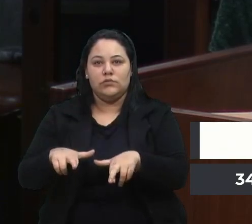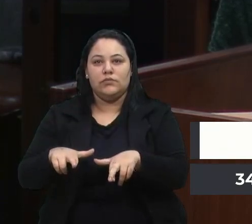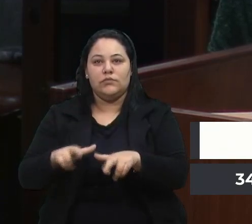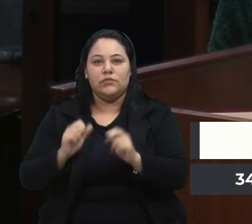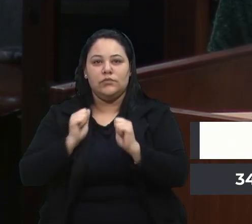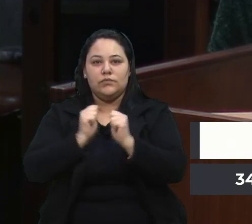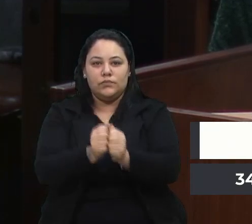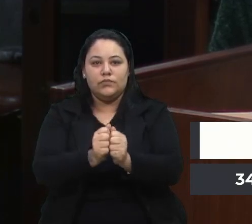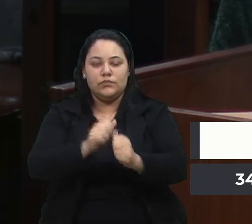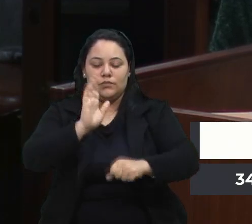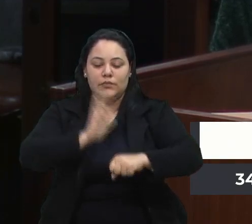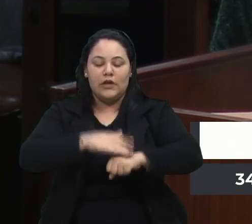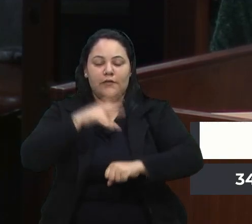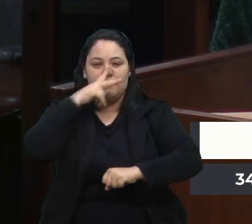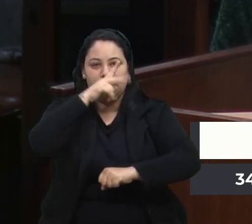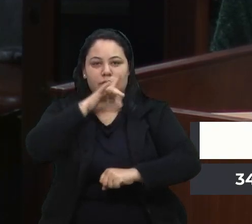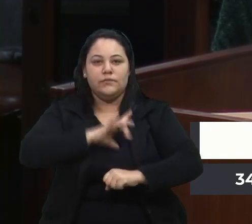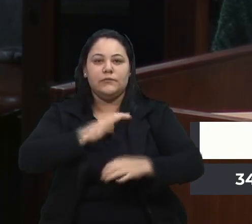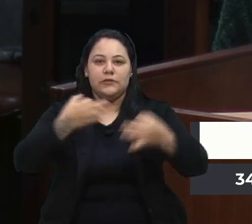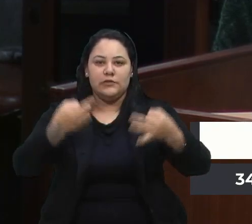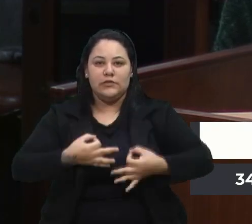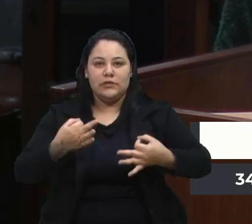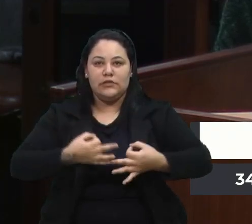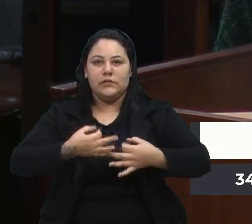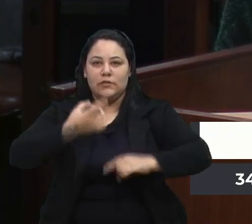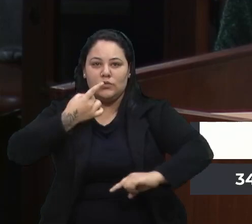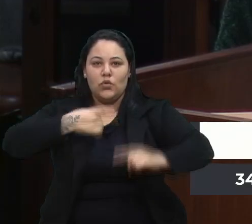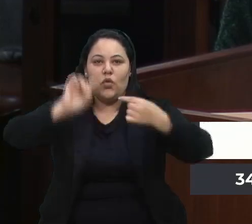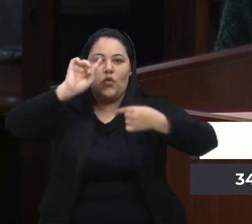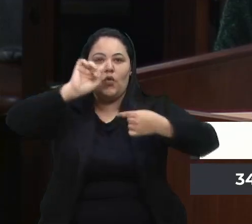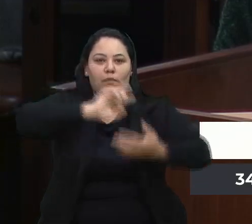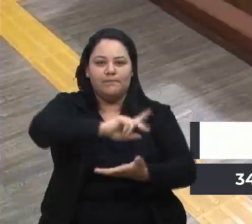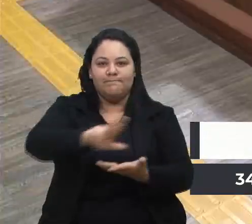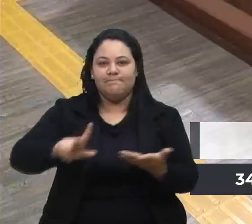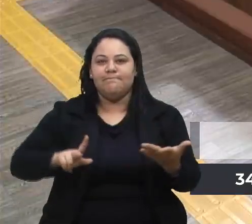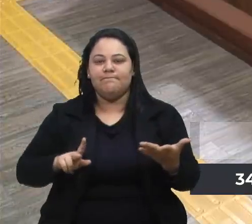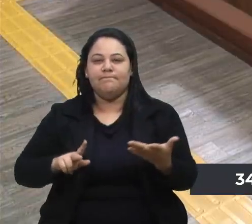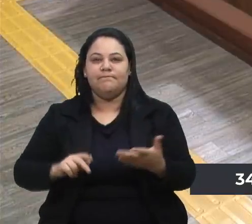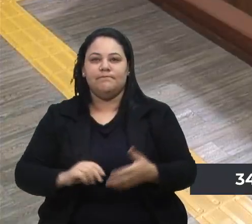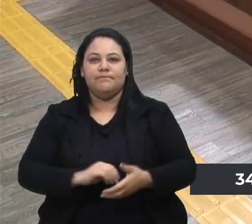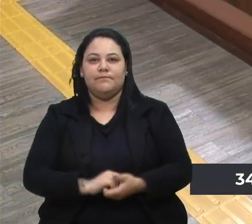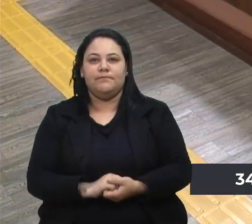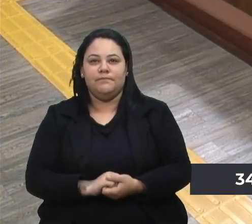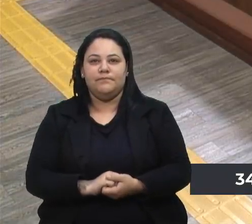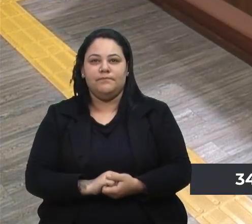mais fortes e certamente iremos superar essa adversidade.